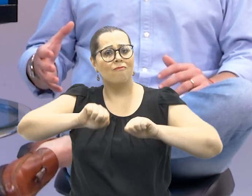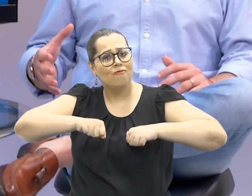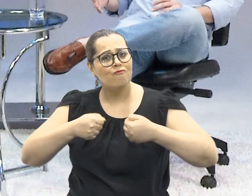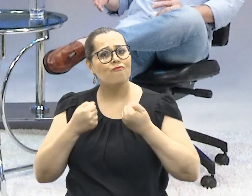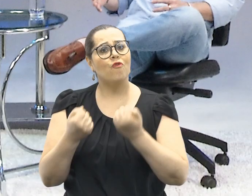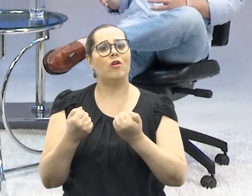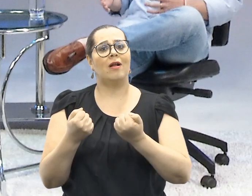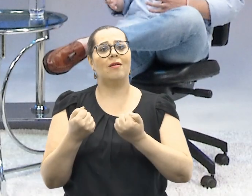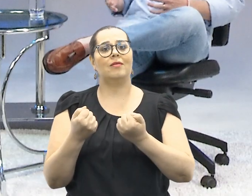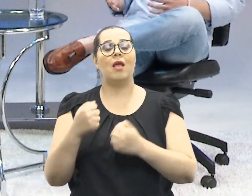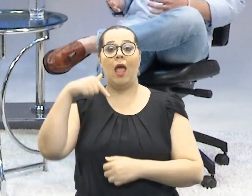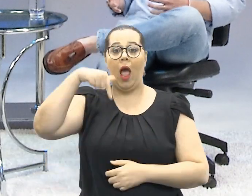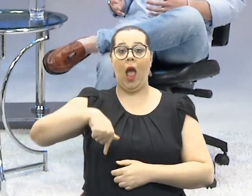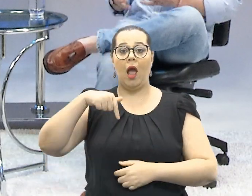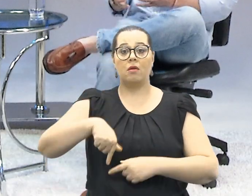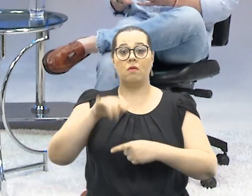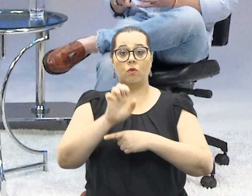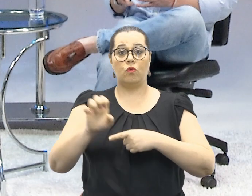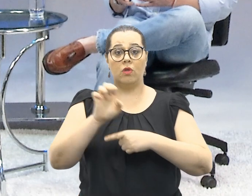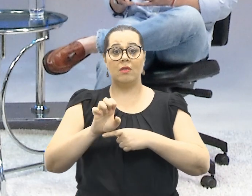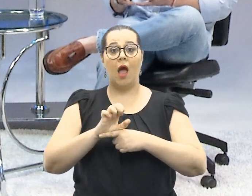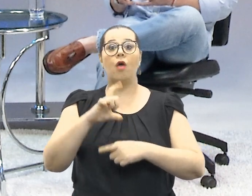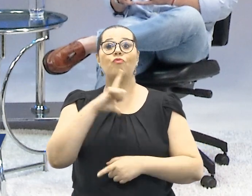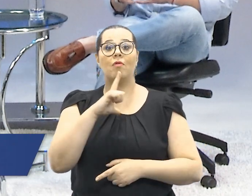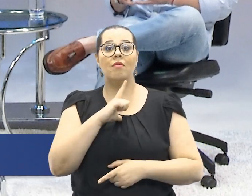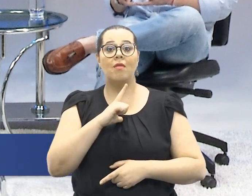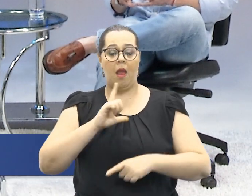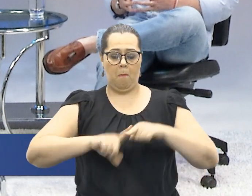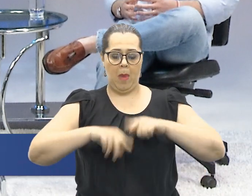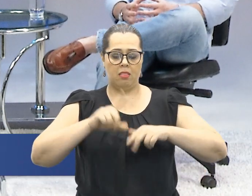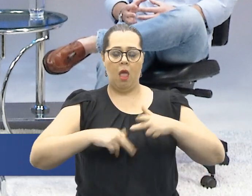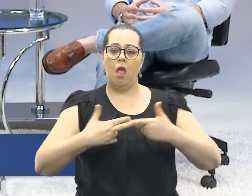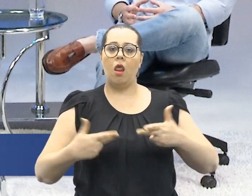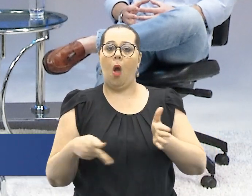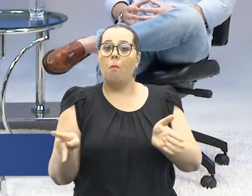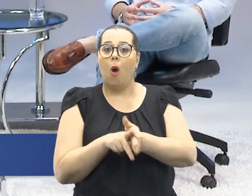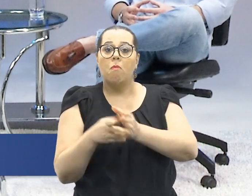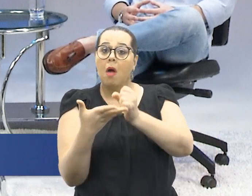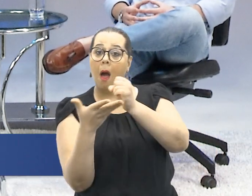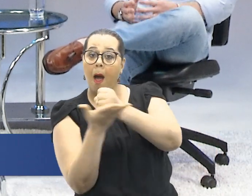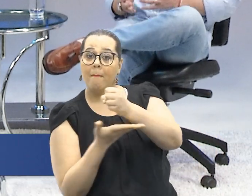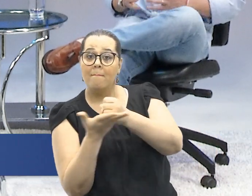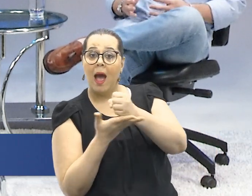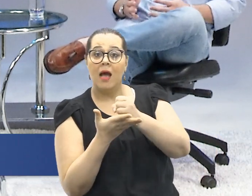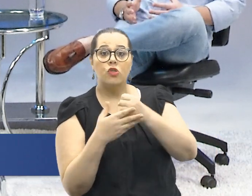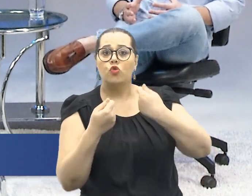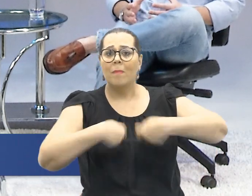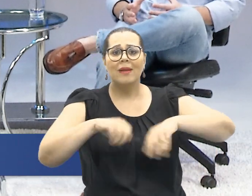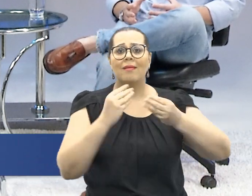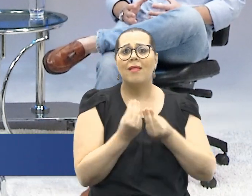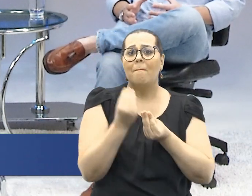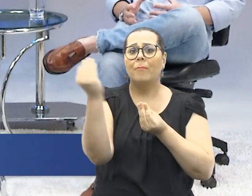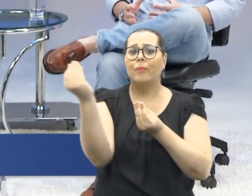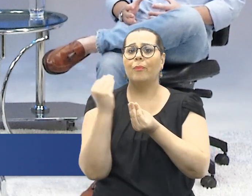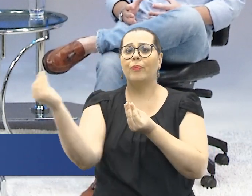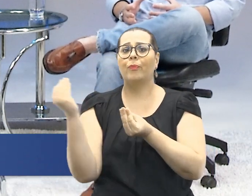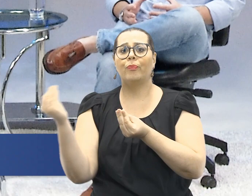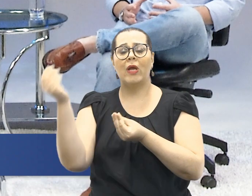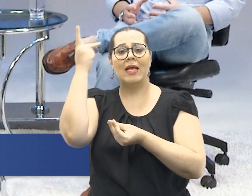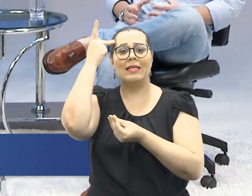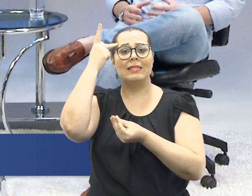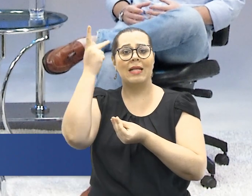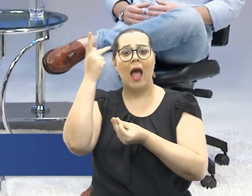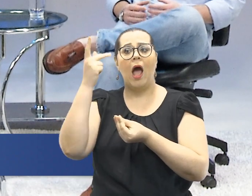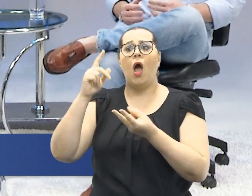forte. E nós temos aqui dentro a produção da matéria-prima, então a gente não precisa mandar para outros estados beneficiar o produto. Então, cada